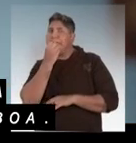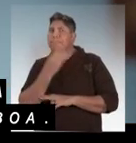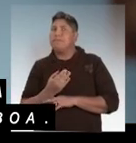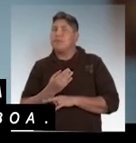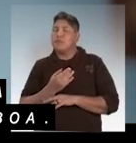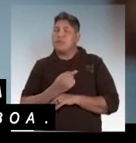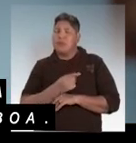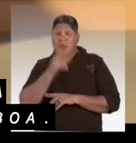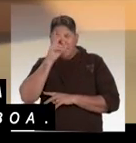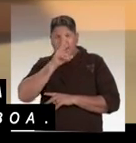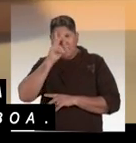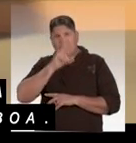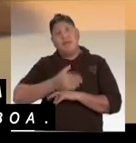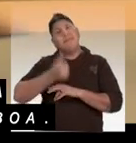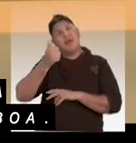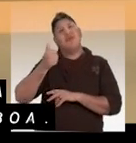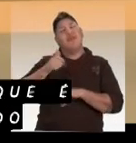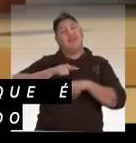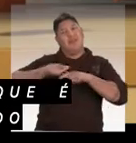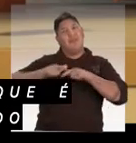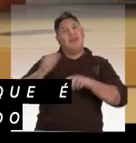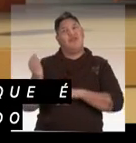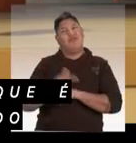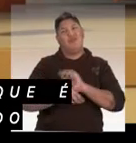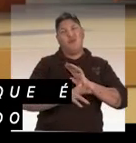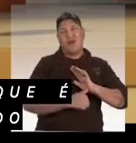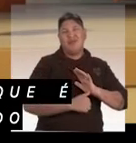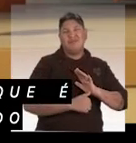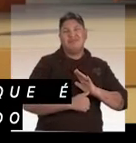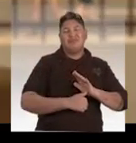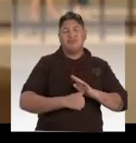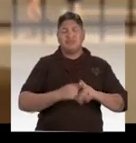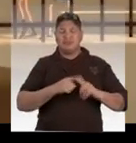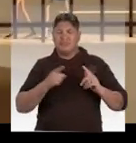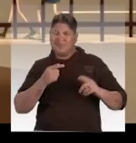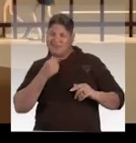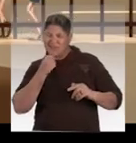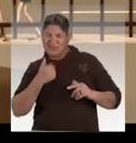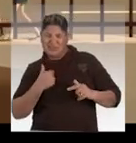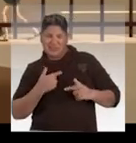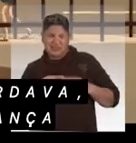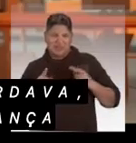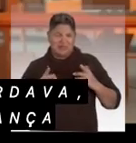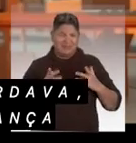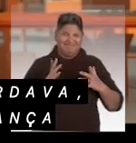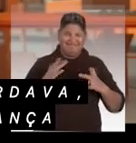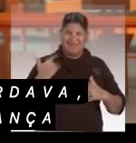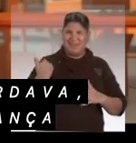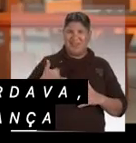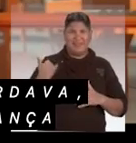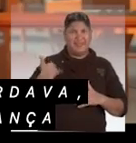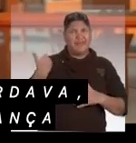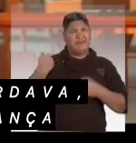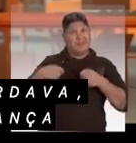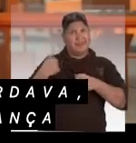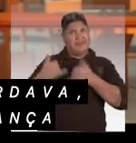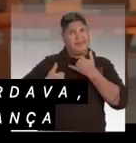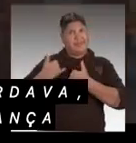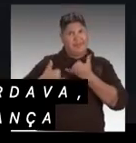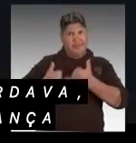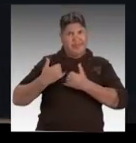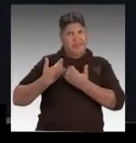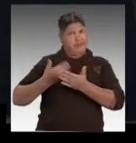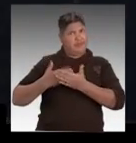rua parecia uma coisa boa. Aquela história de que é melhor trabalhar do que roubar. Seu Agenor não concordava. Nessa idade, uma